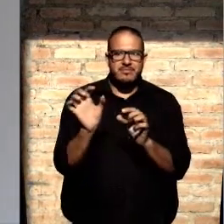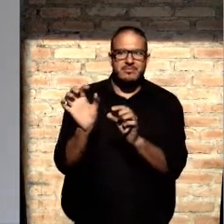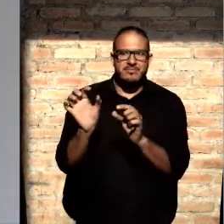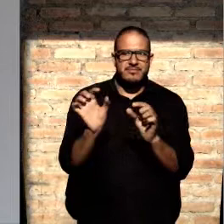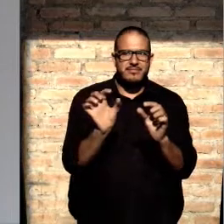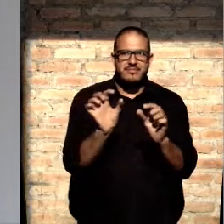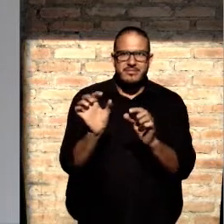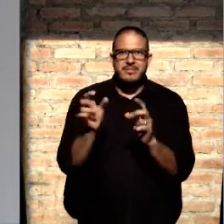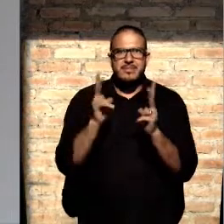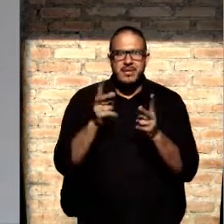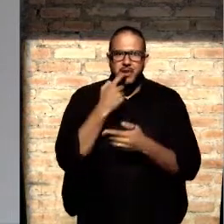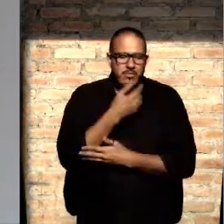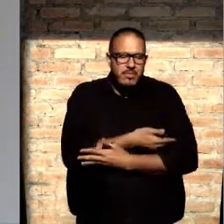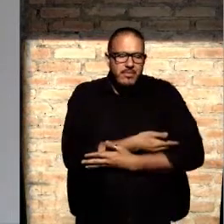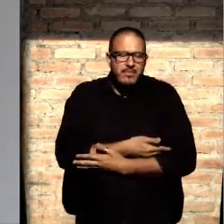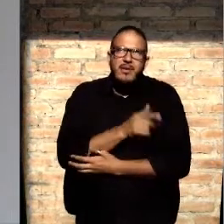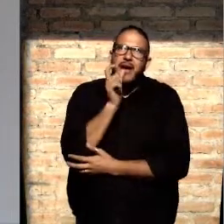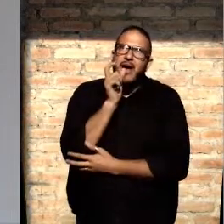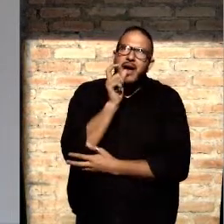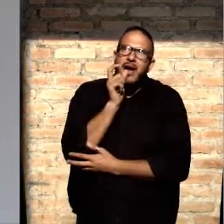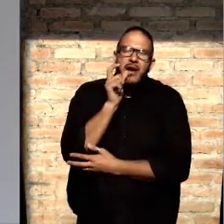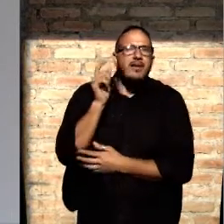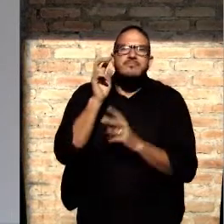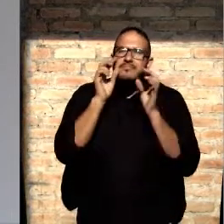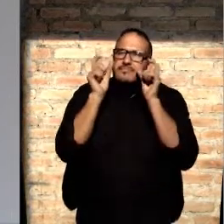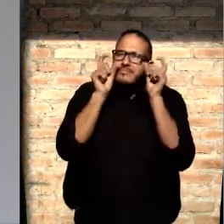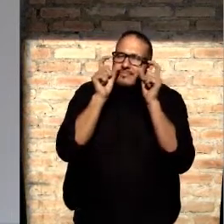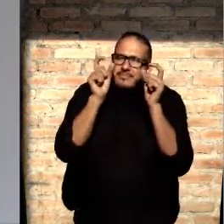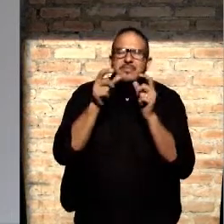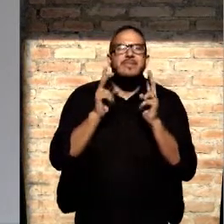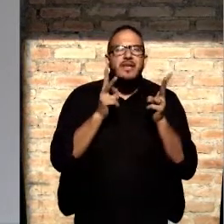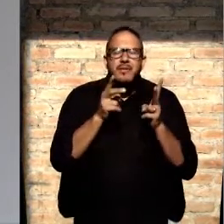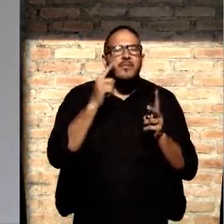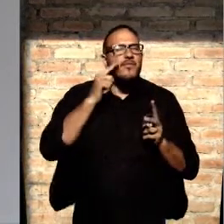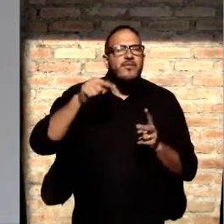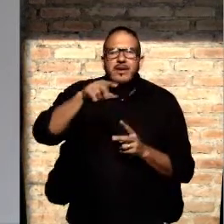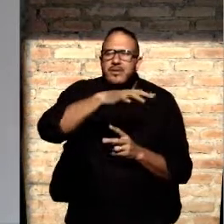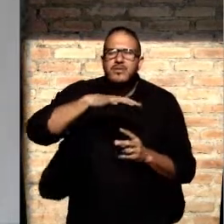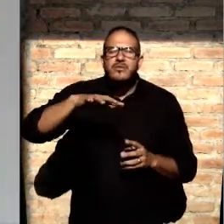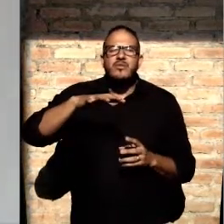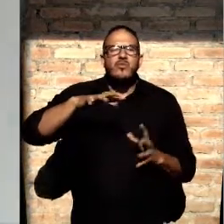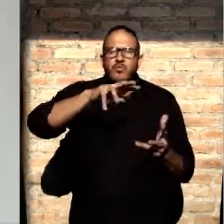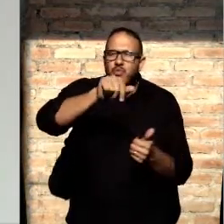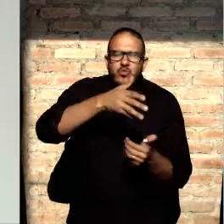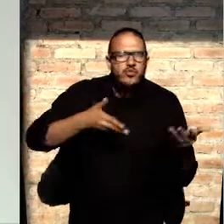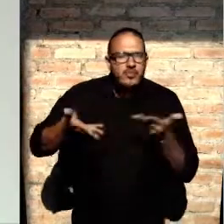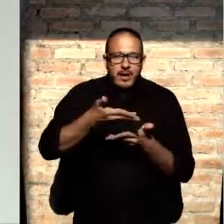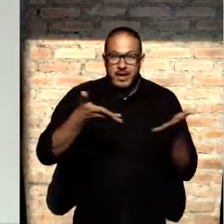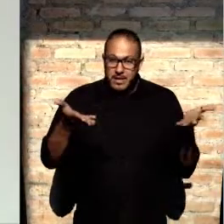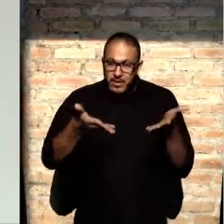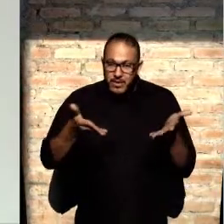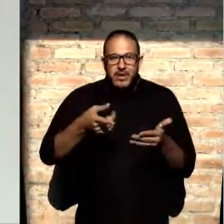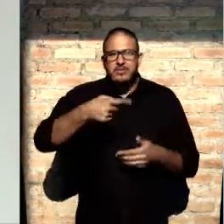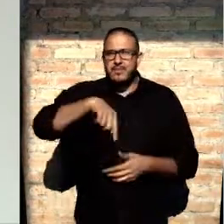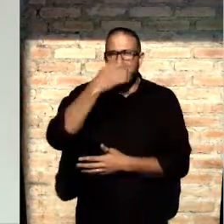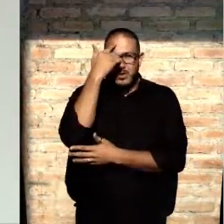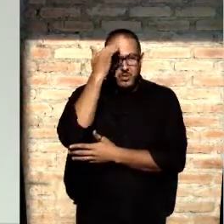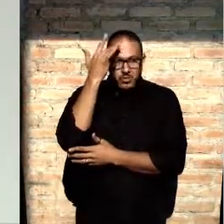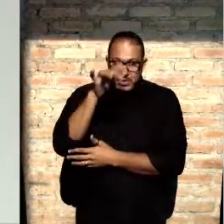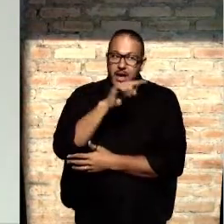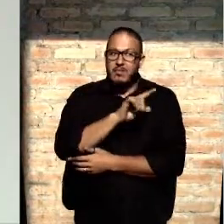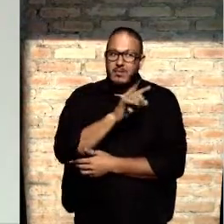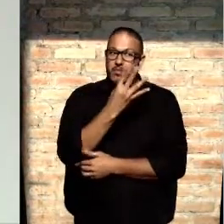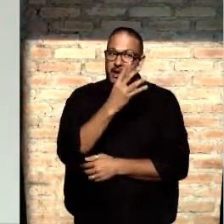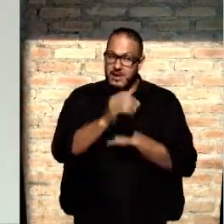momento em atenção plena sorvendo o mundo no aqui e agora longe de saber que daqui a 40